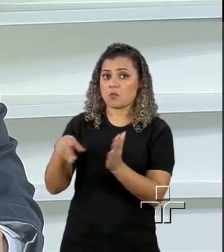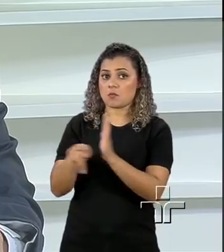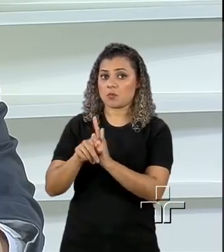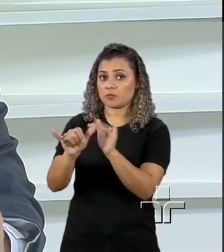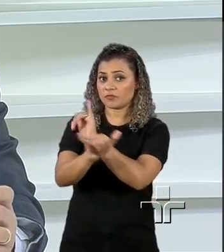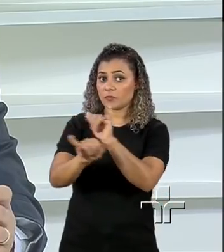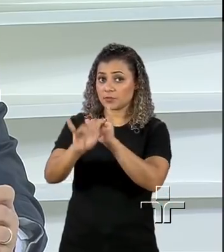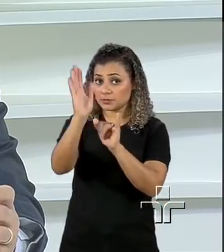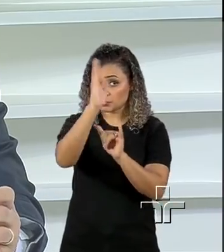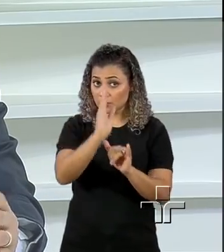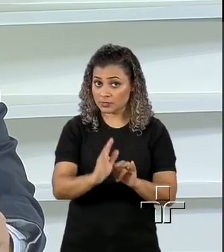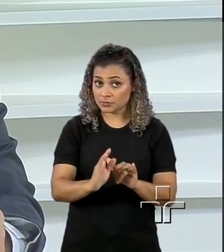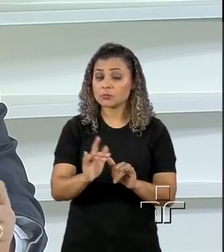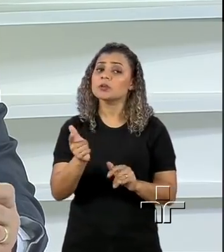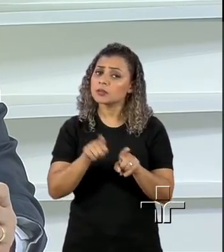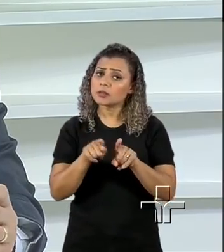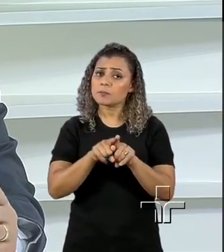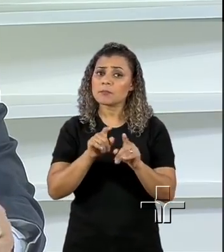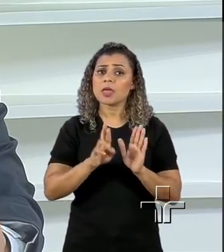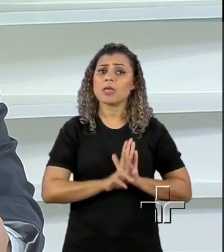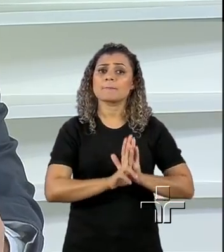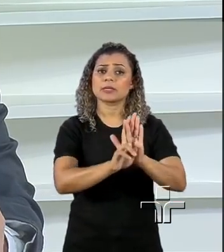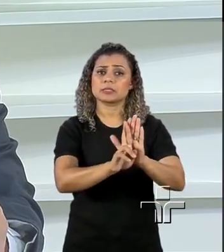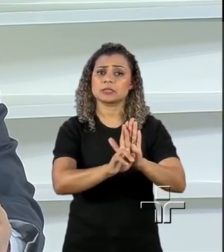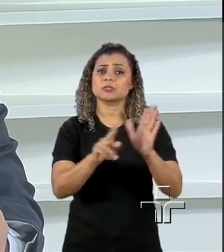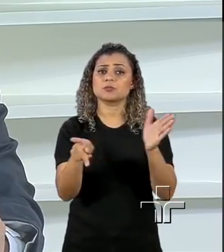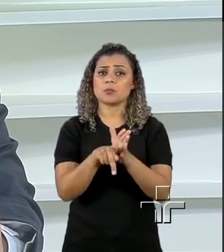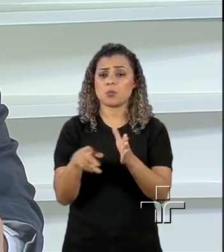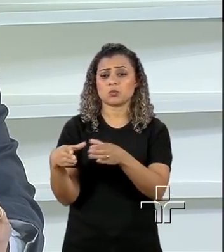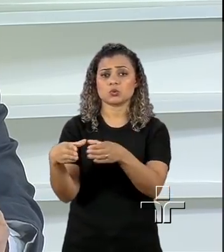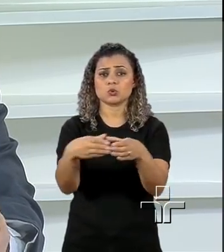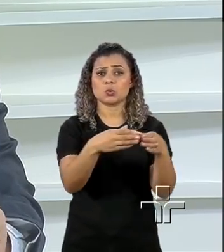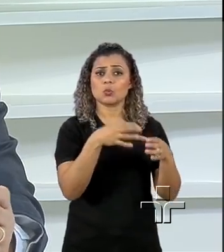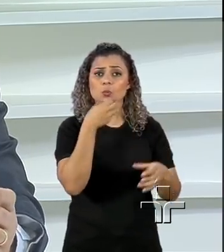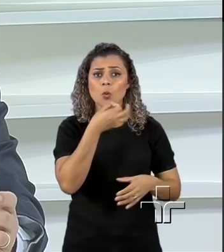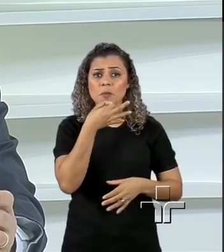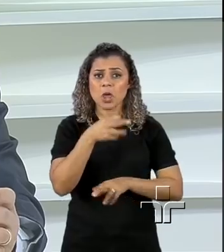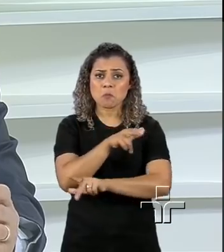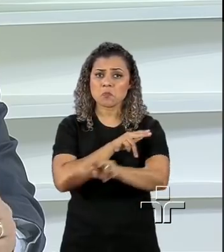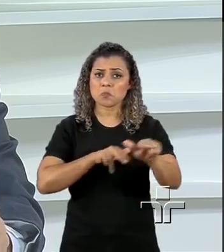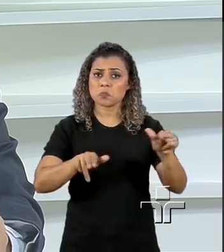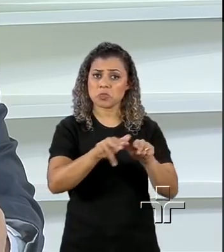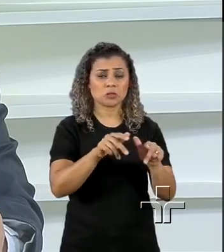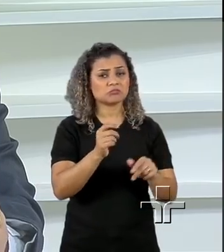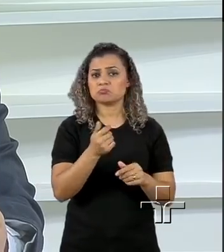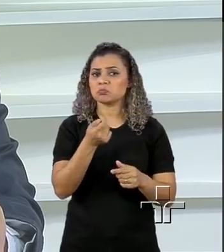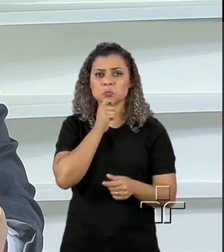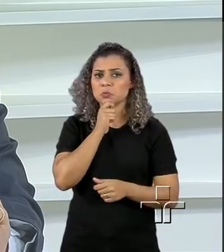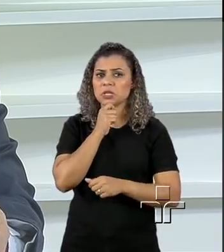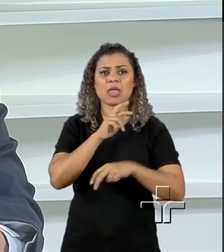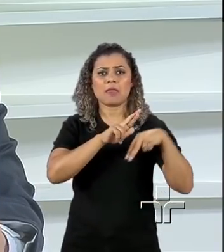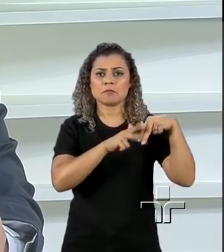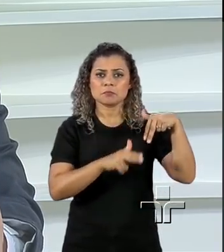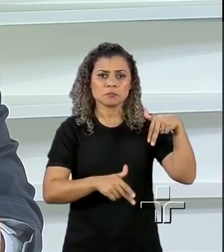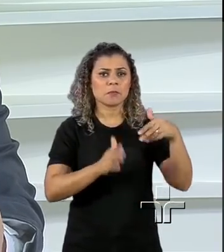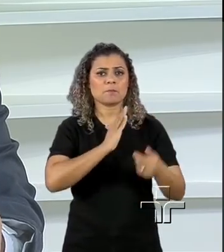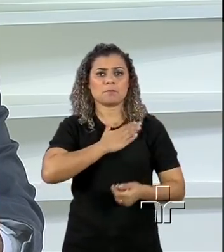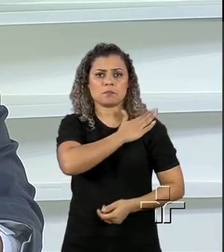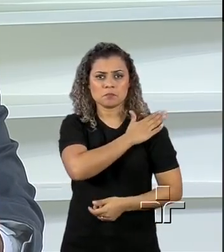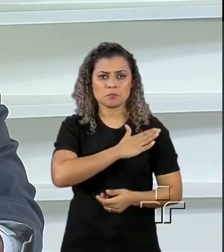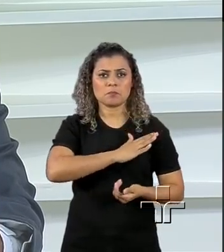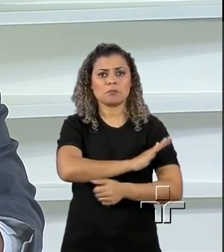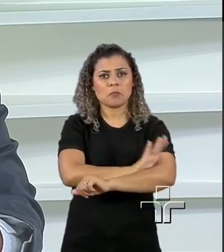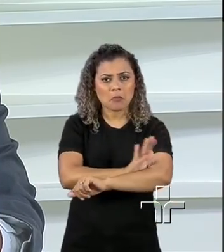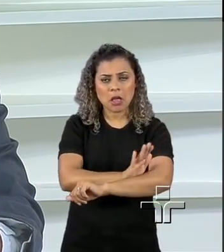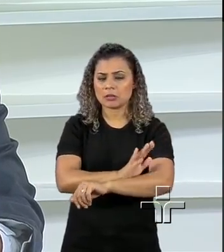país e personalidades representativas de diferentes opiniões, sem discriminação de gênero, raça ou